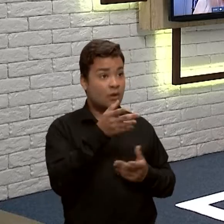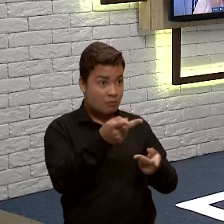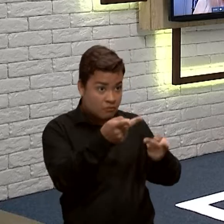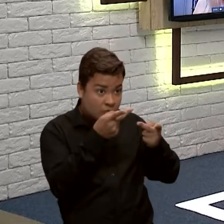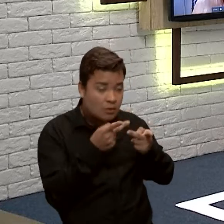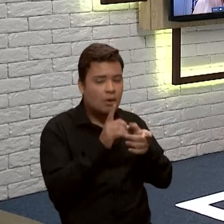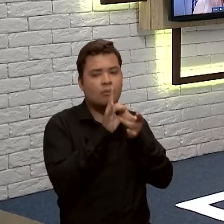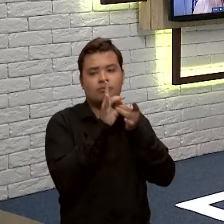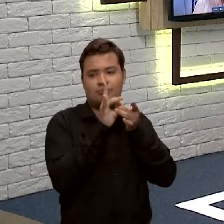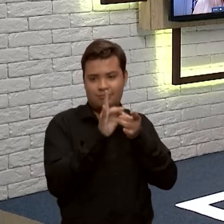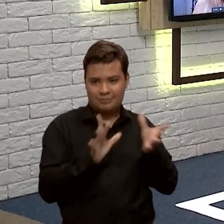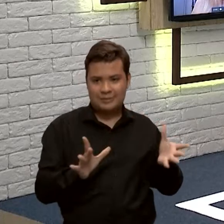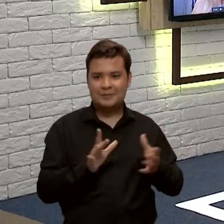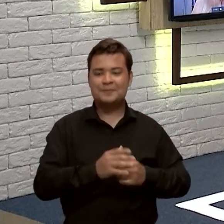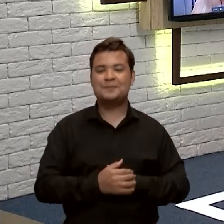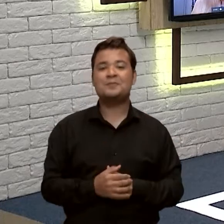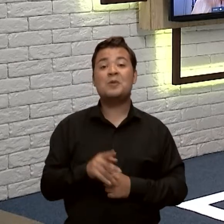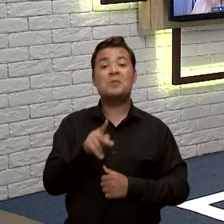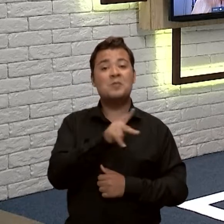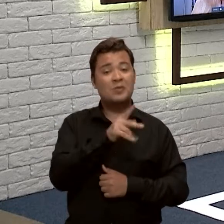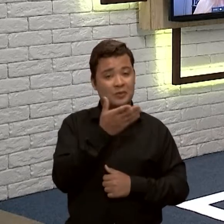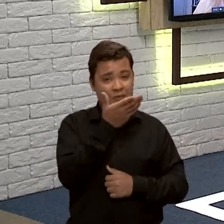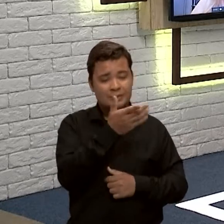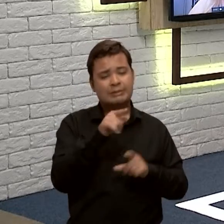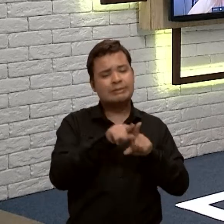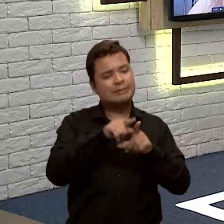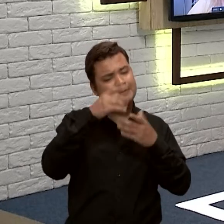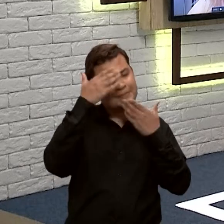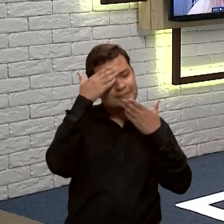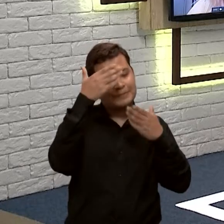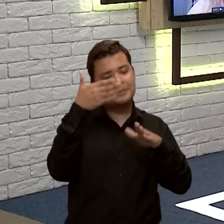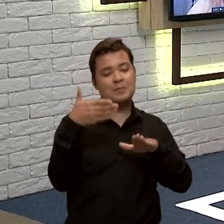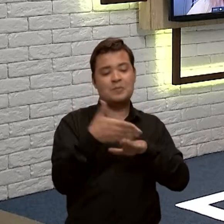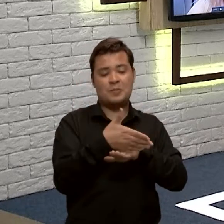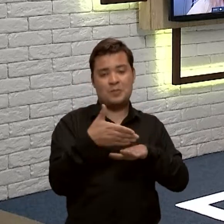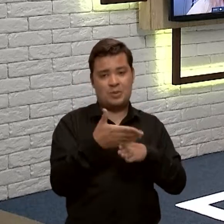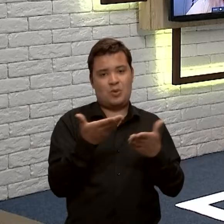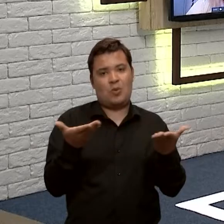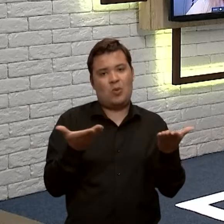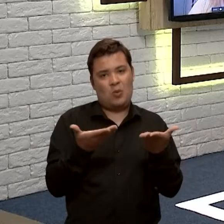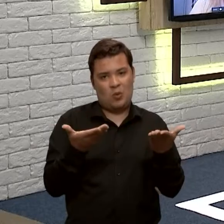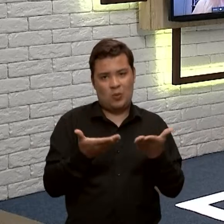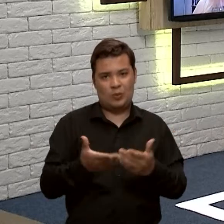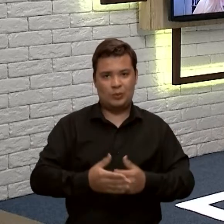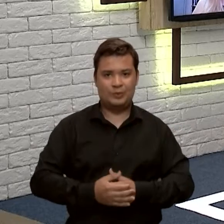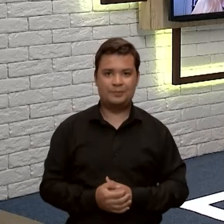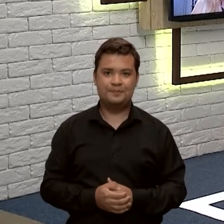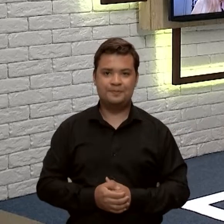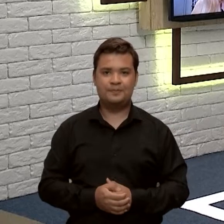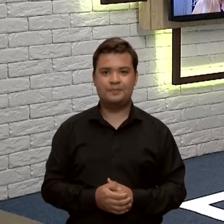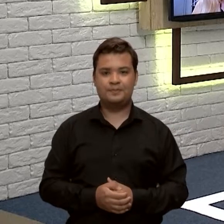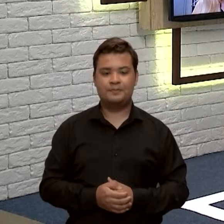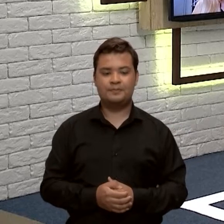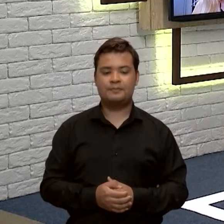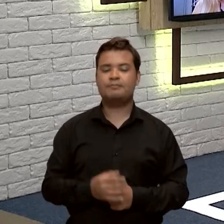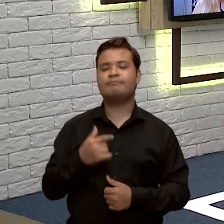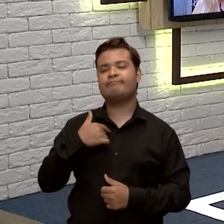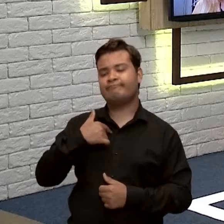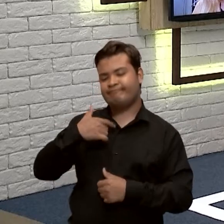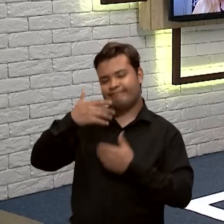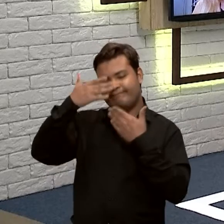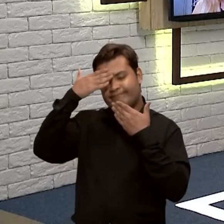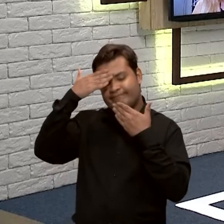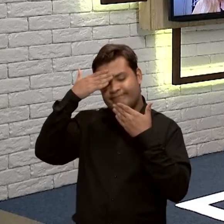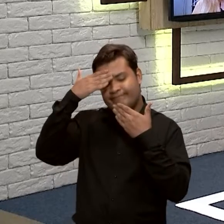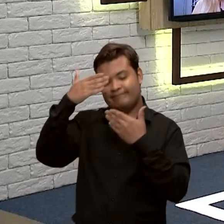Mundo UFG, tá bem? Professor, muito obrigada também pela sua participação aqui com a gente. Também